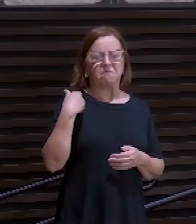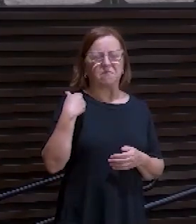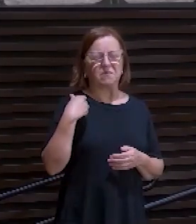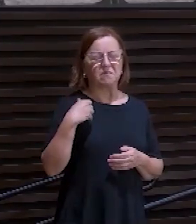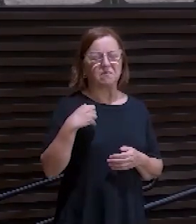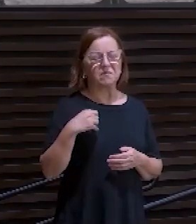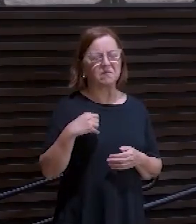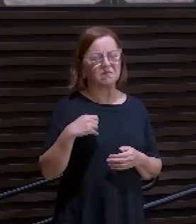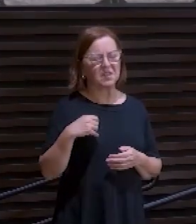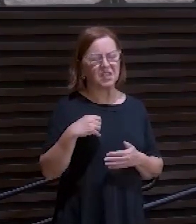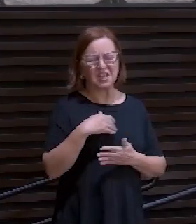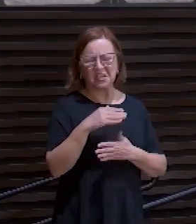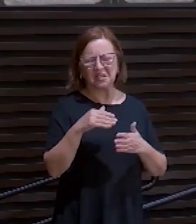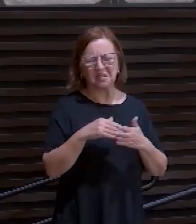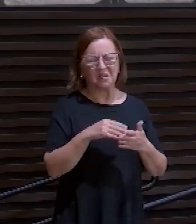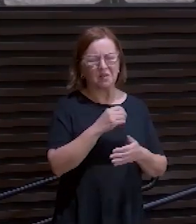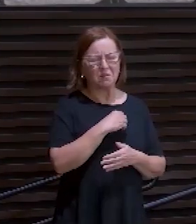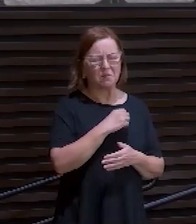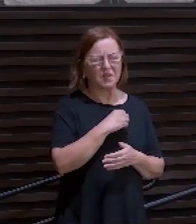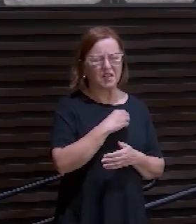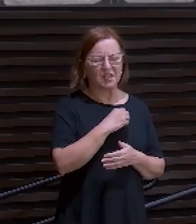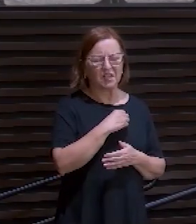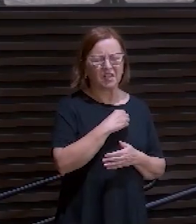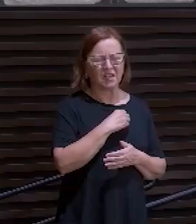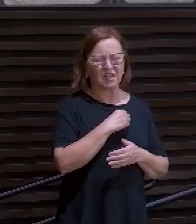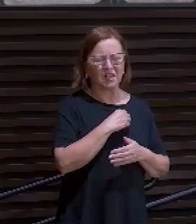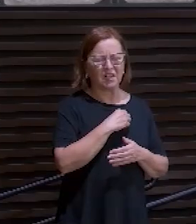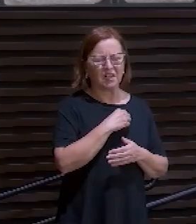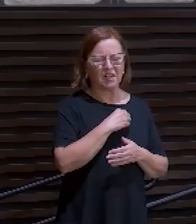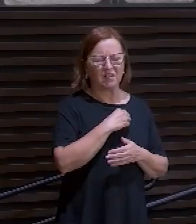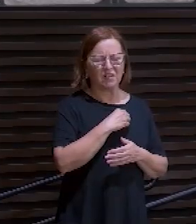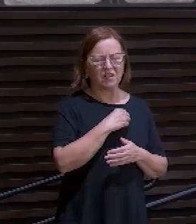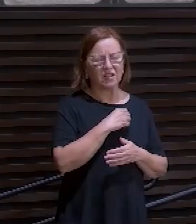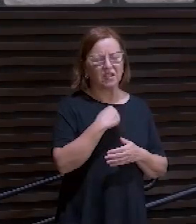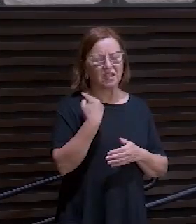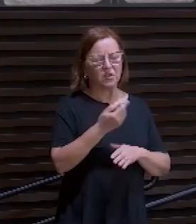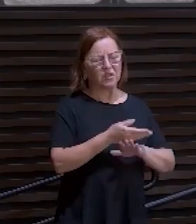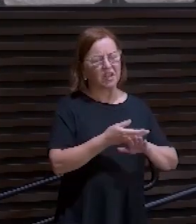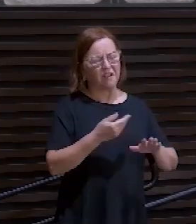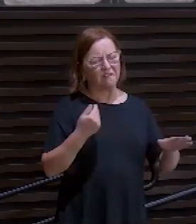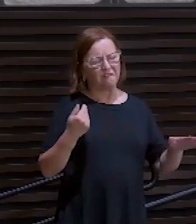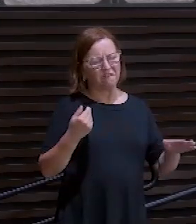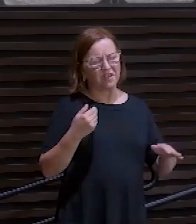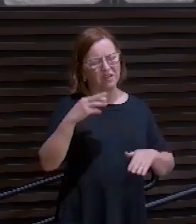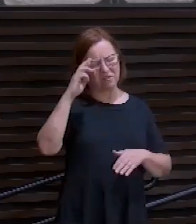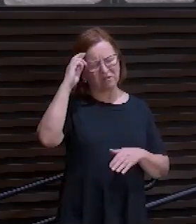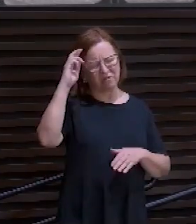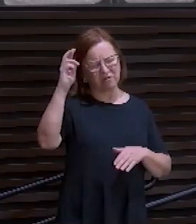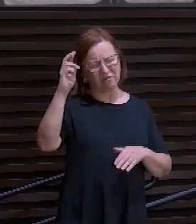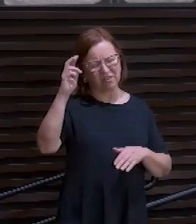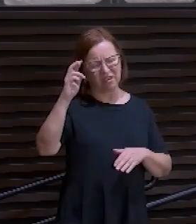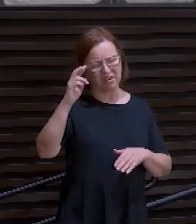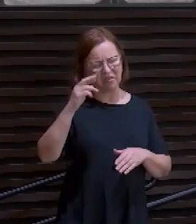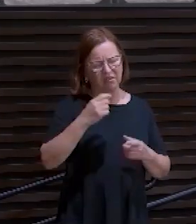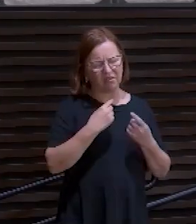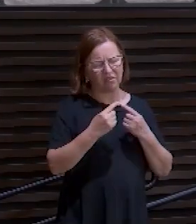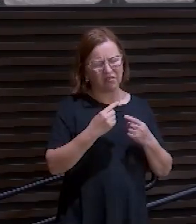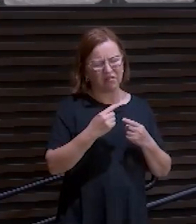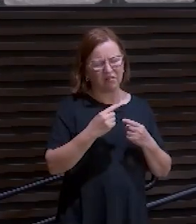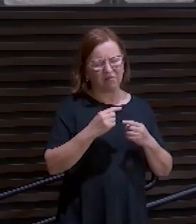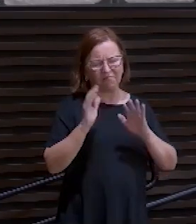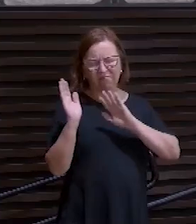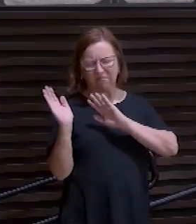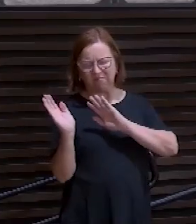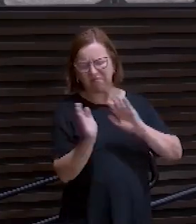os demais pecados, Senhor Deus, que nos afastam do Senhor e uns dos outros, possam ser tratados esta